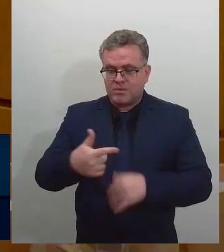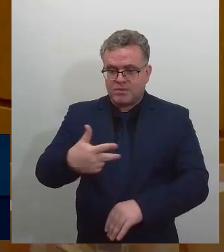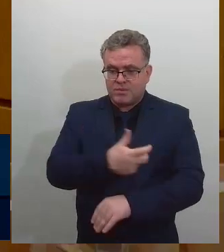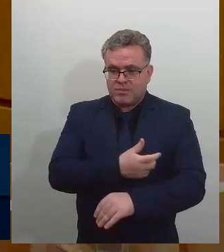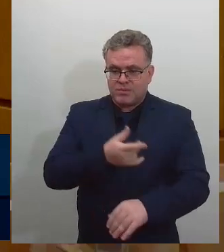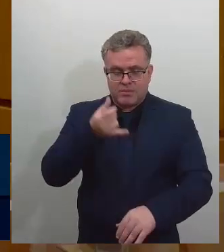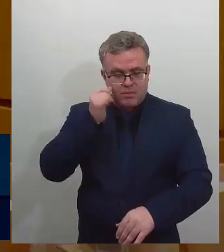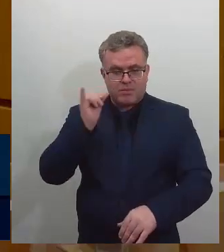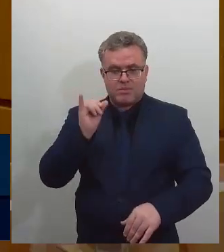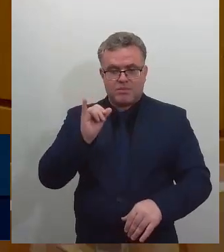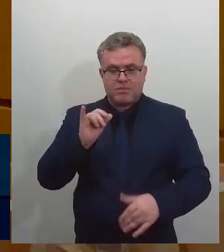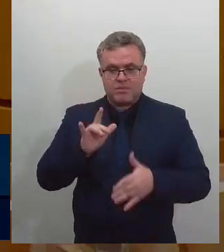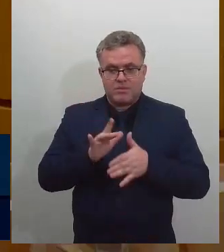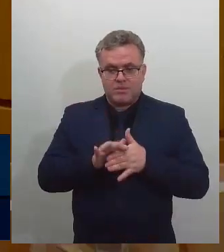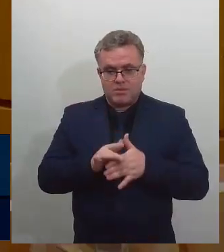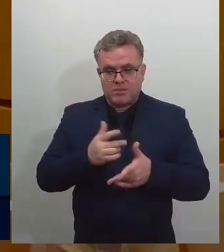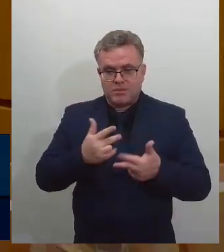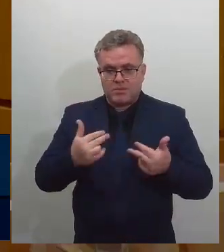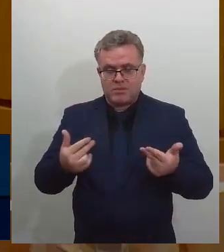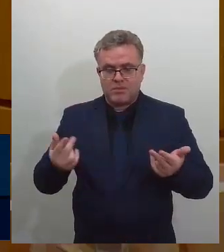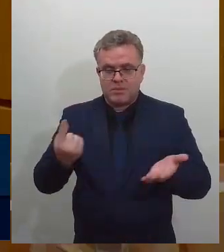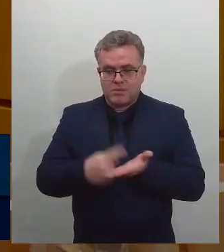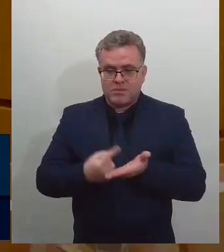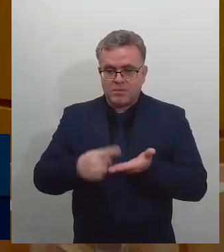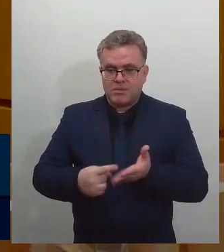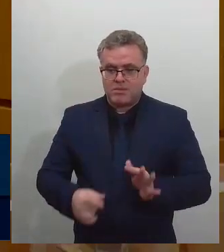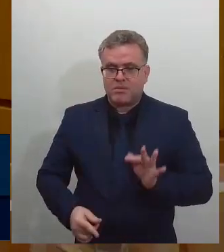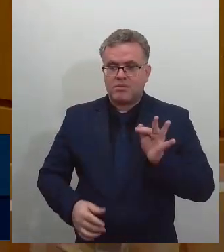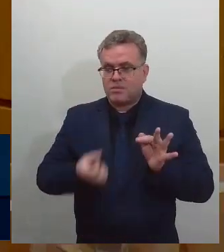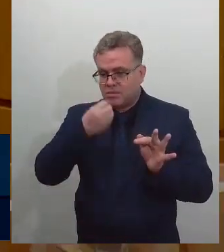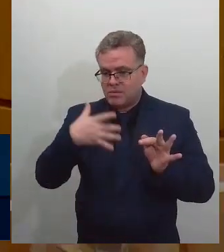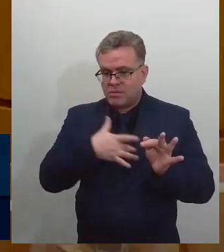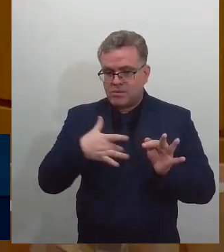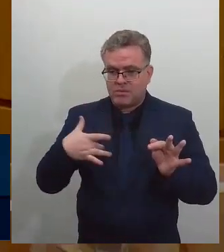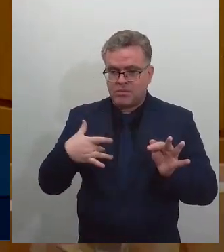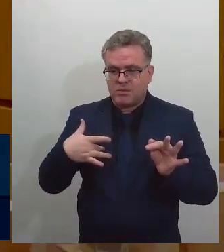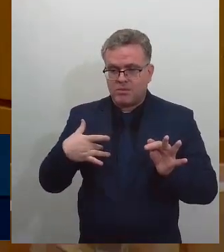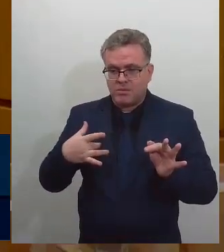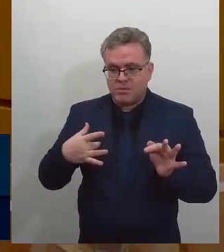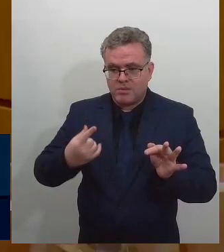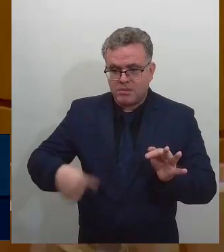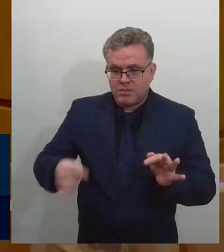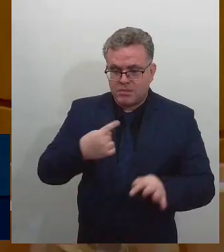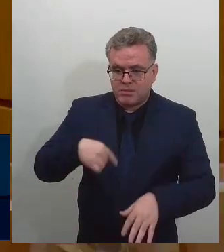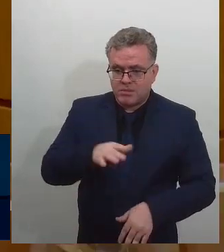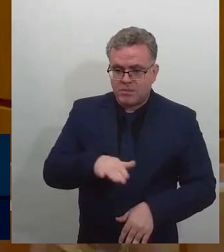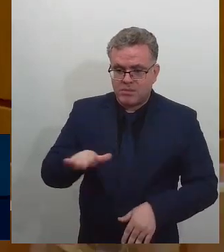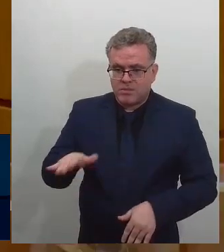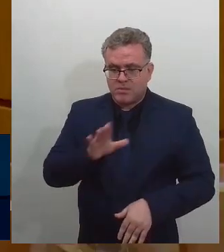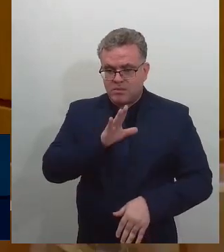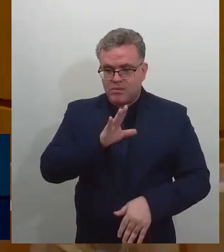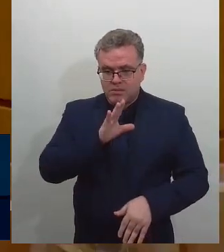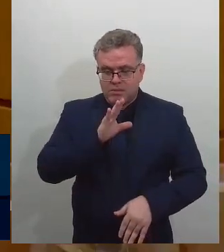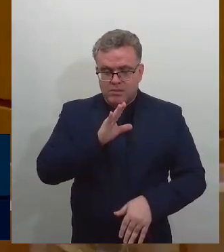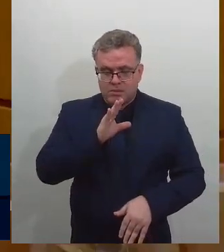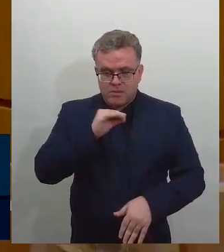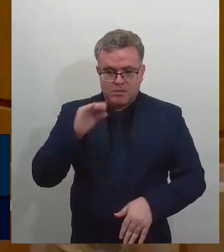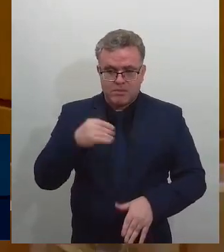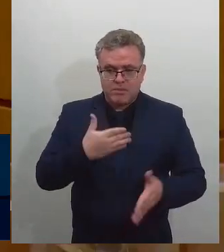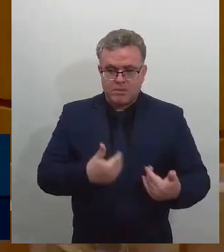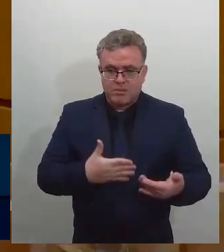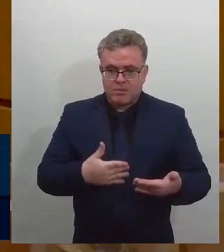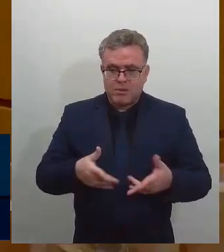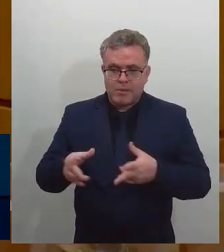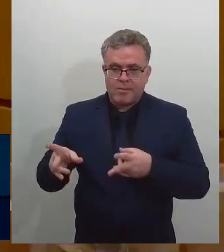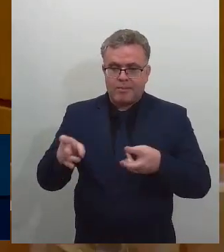na construção de um futuro mais saudável para as nossas crianças e os nossos jovens. Ao observarmos o impacto